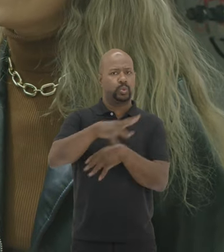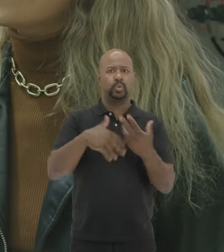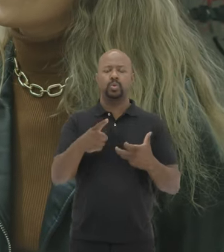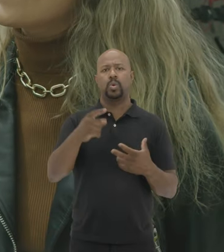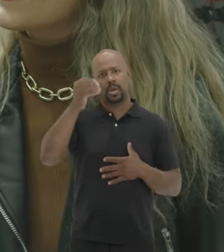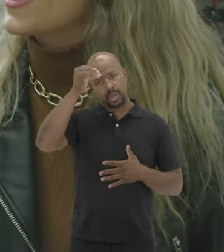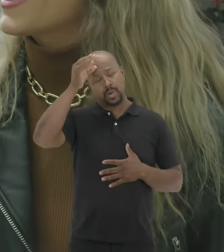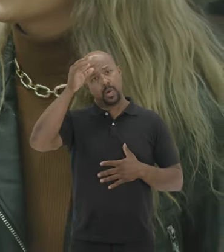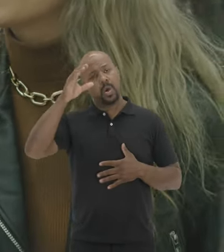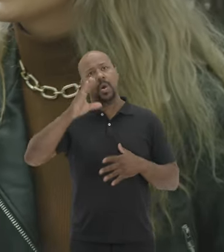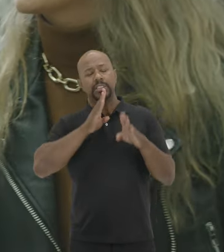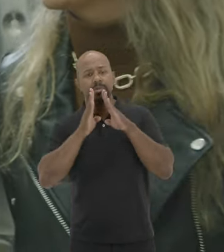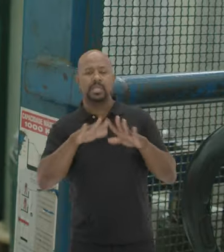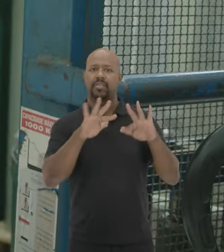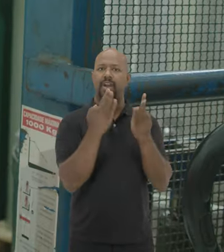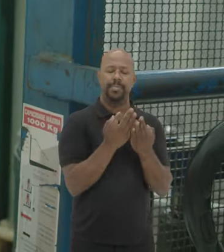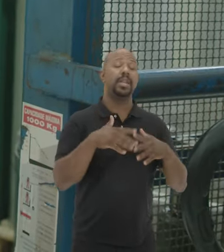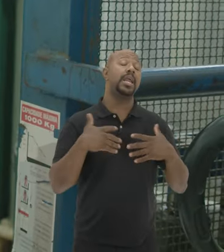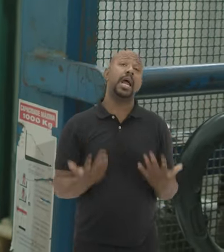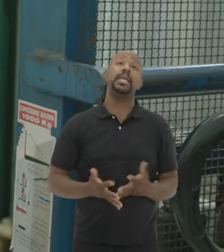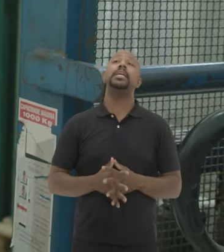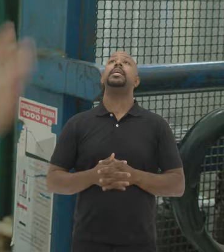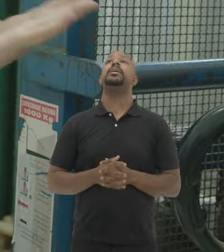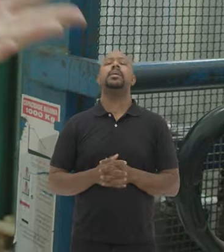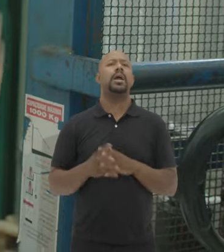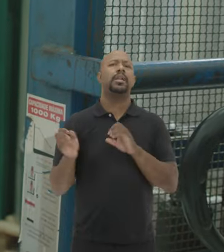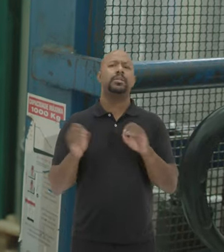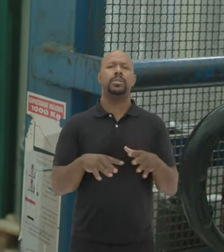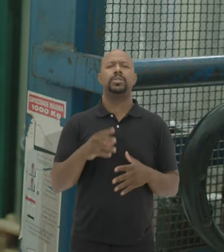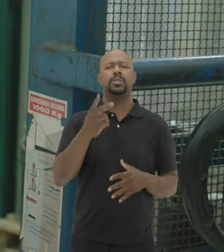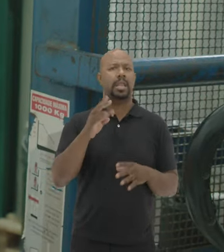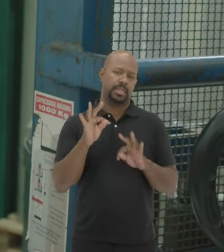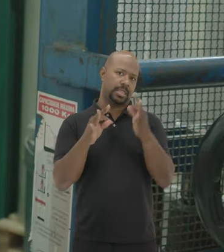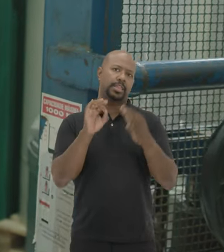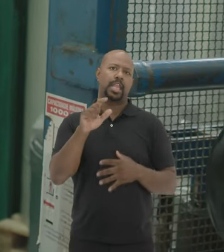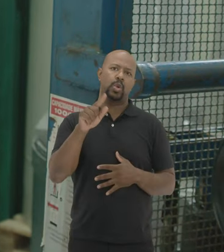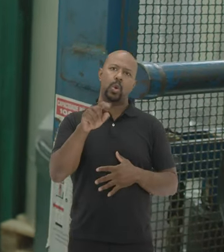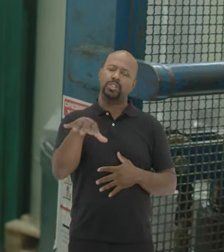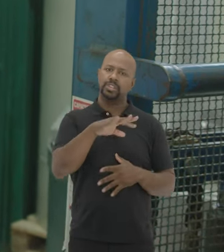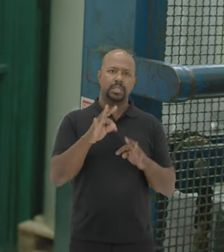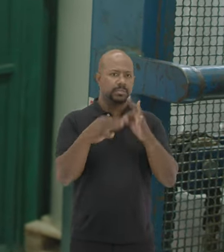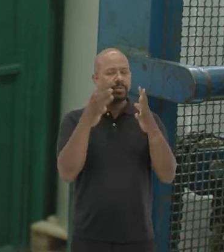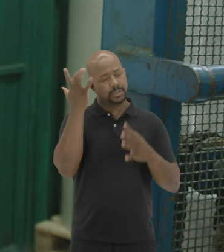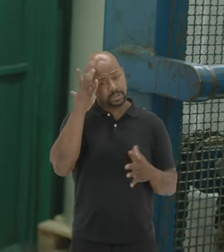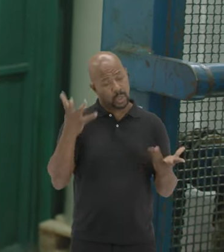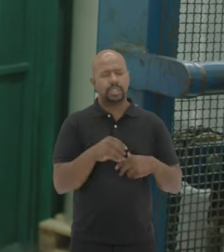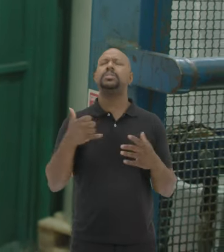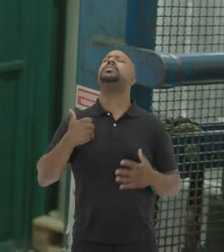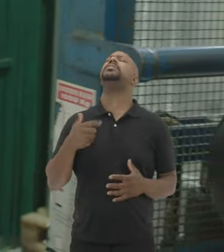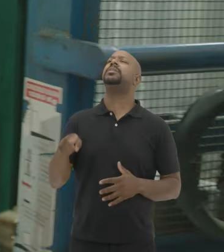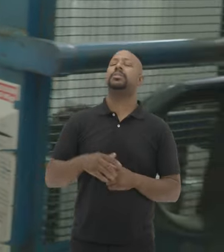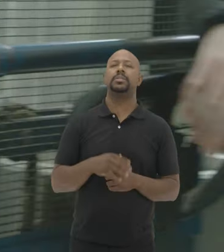Já juntou. Juntou conhecimento com a história da família, né? E aí ele trouxe toda essa tecnologia e graças a Deus deu certo. Quantos anos ele